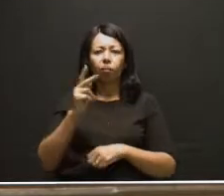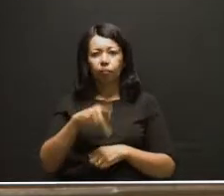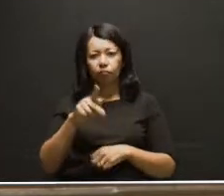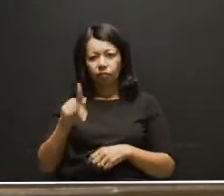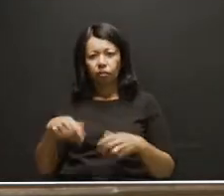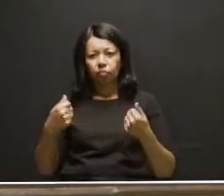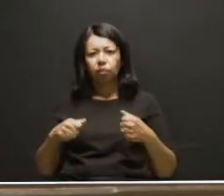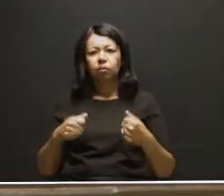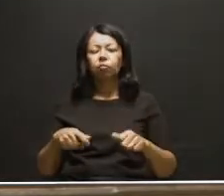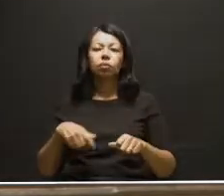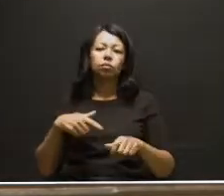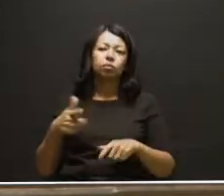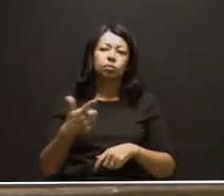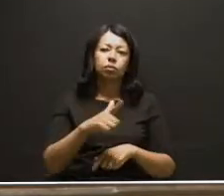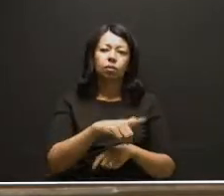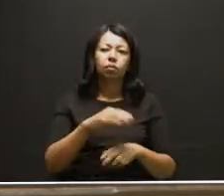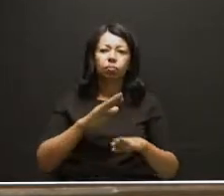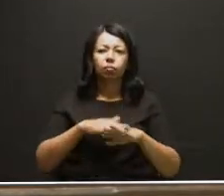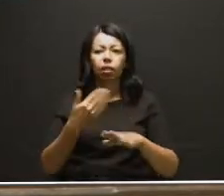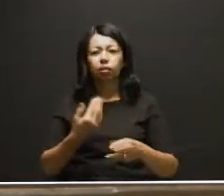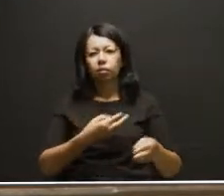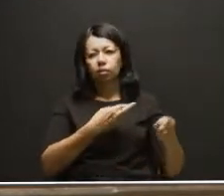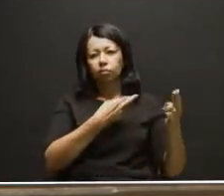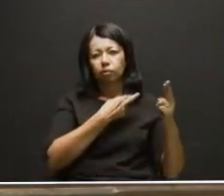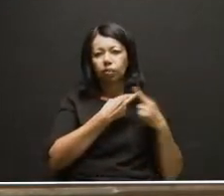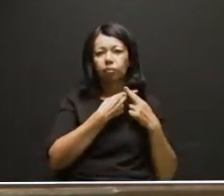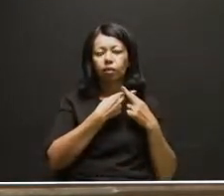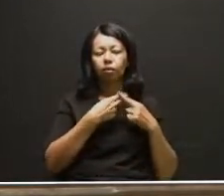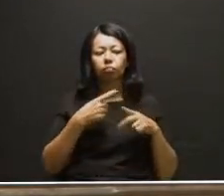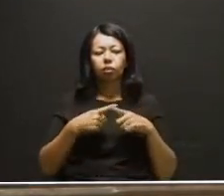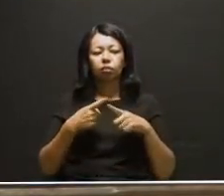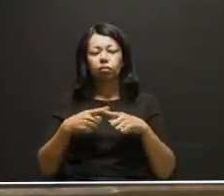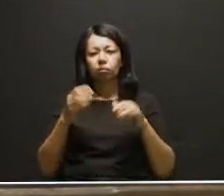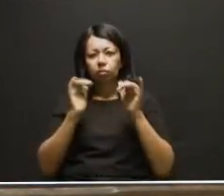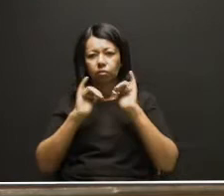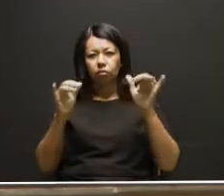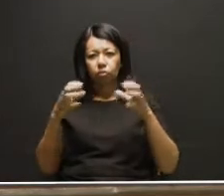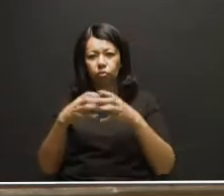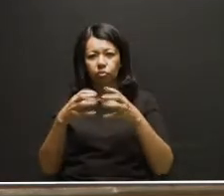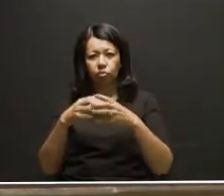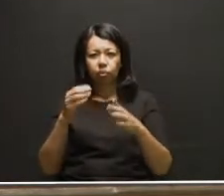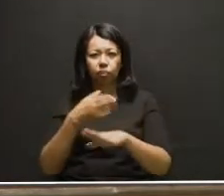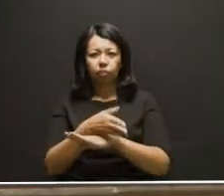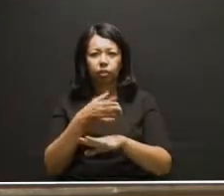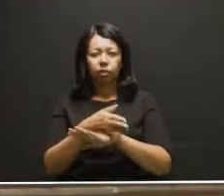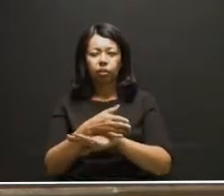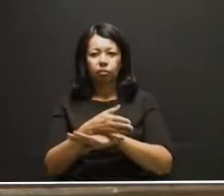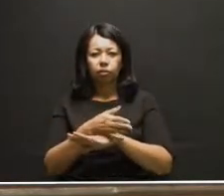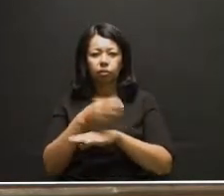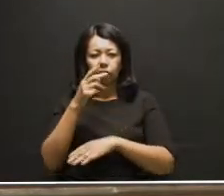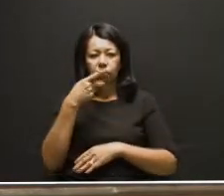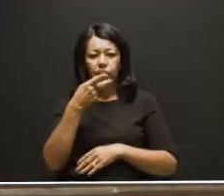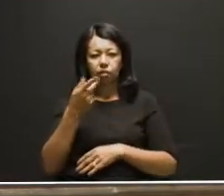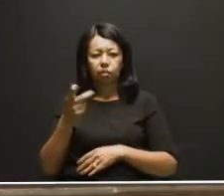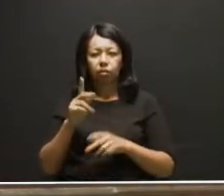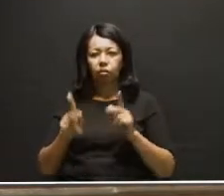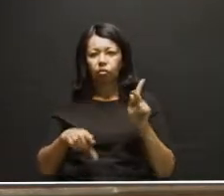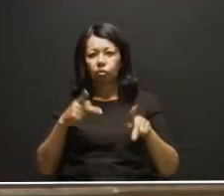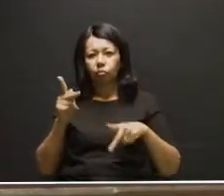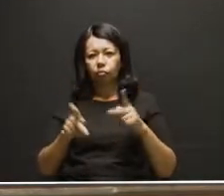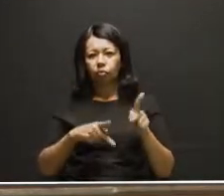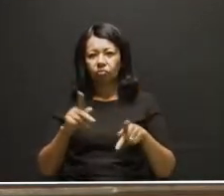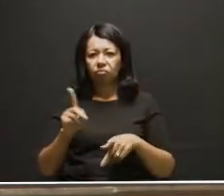exclusiva e mais responsabilidade e até a campanha do grupo que ele faz parte da cena como é que é o povo tão